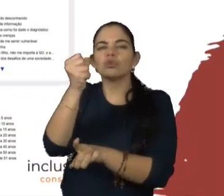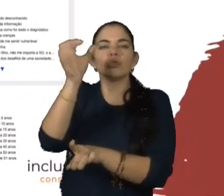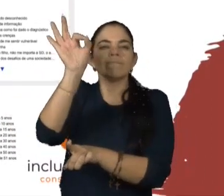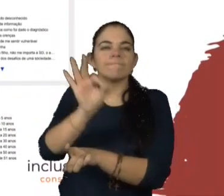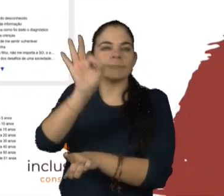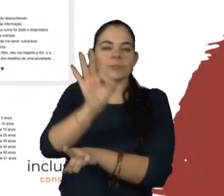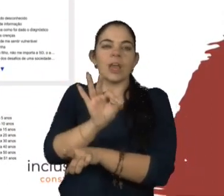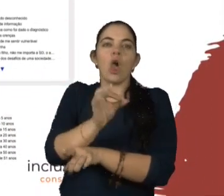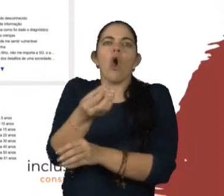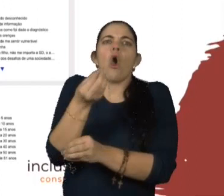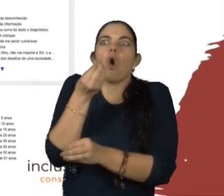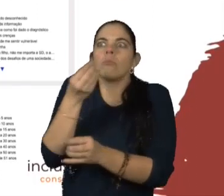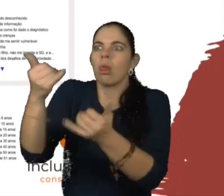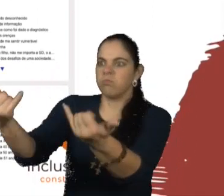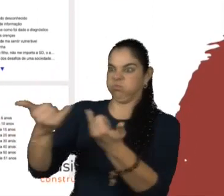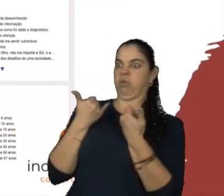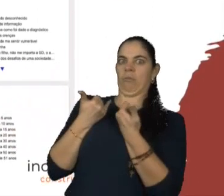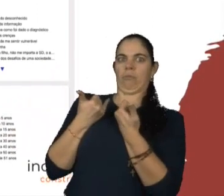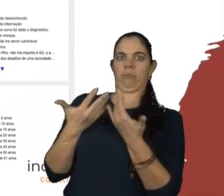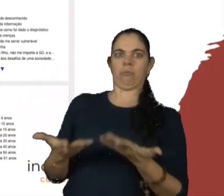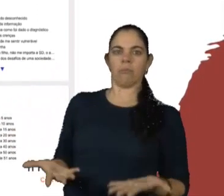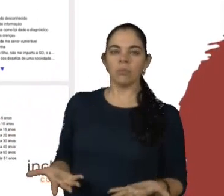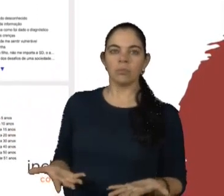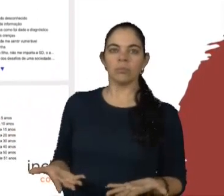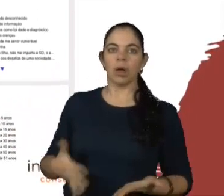18% a forma como foi dada a notícia.